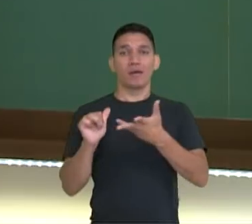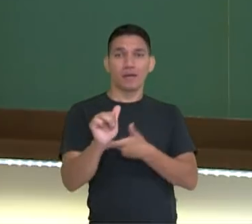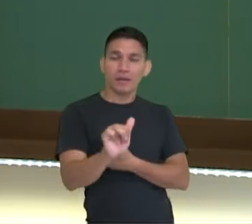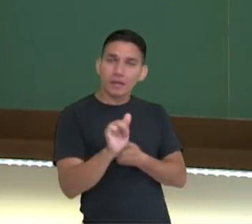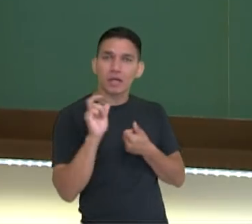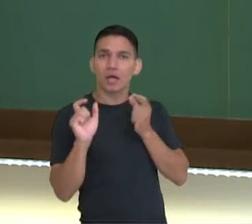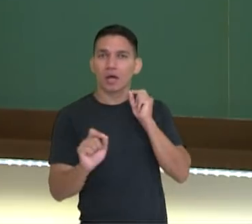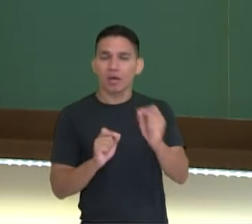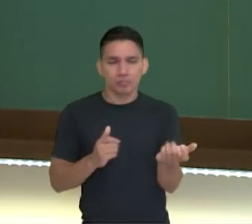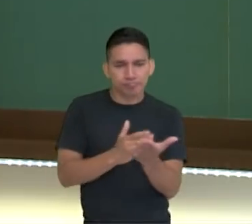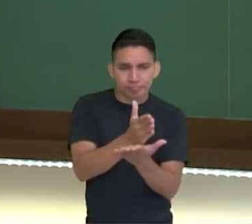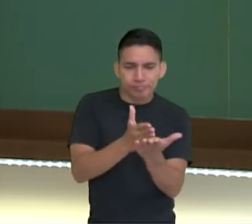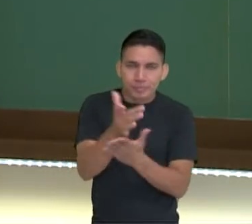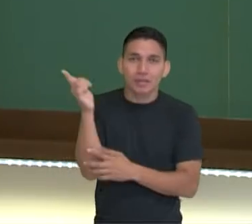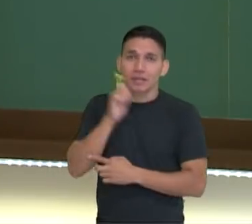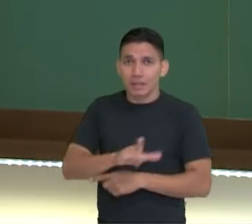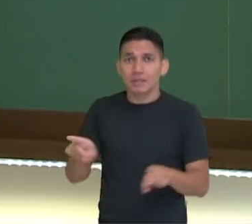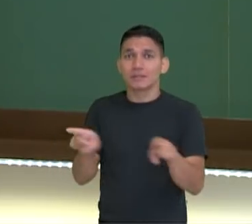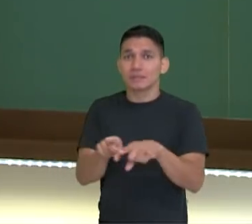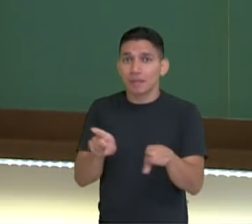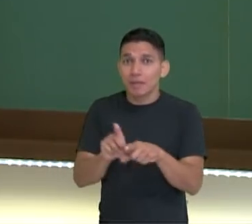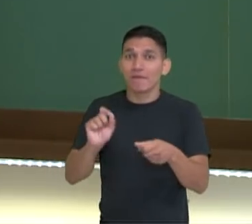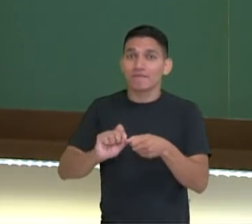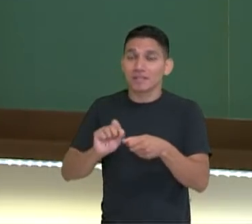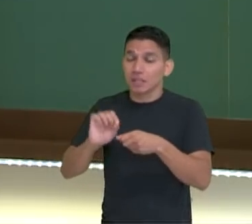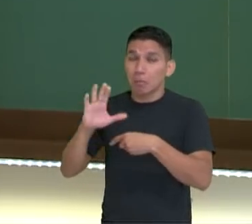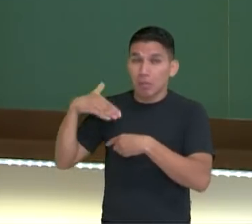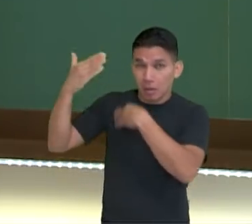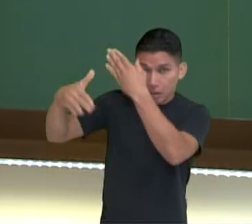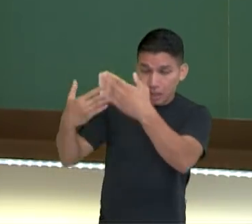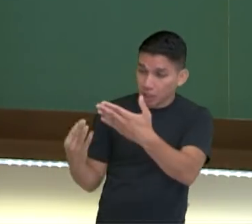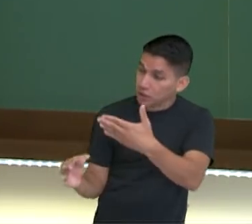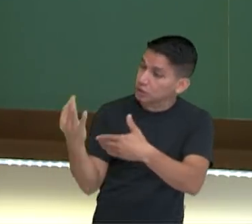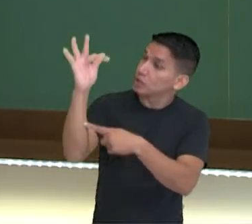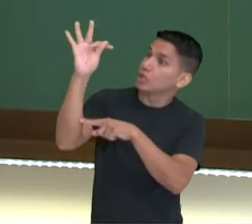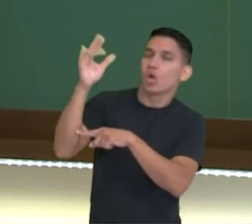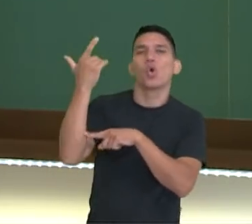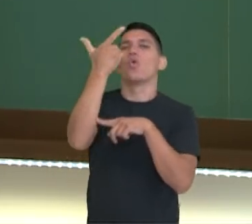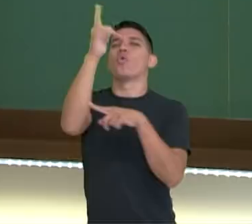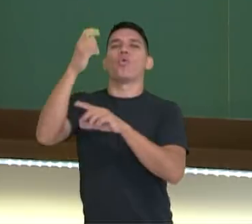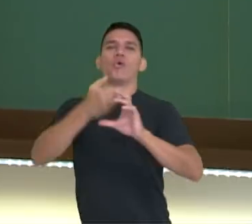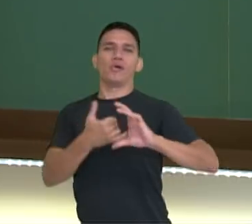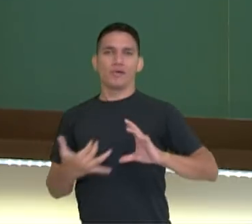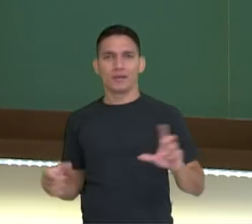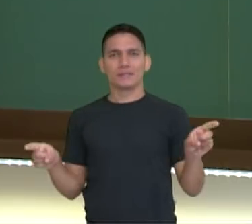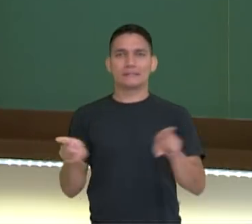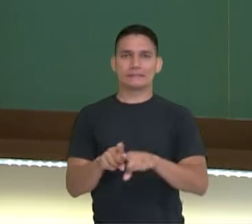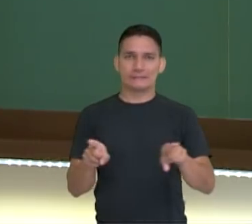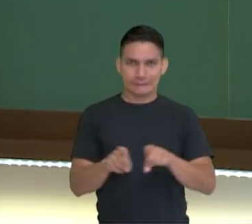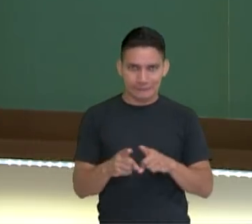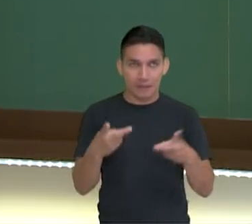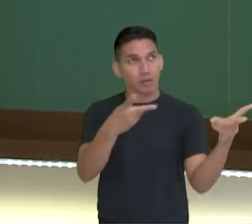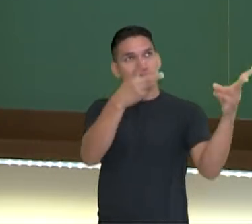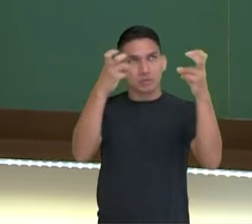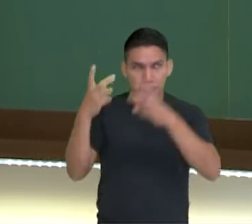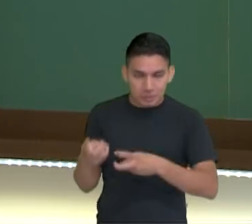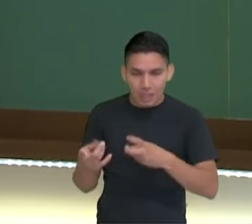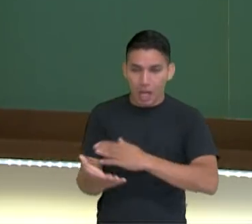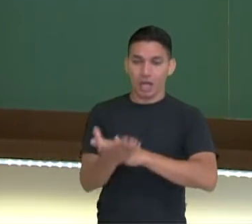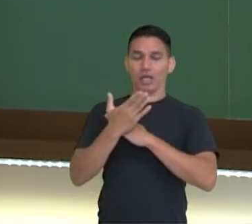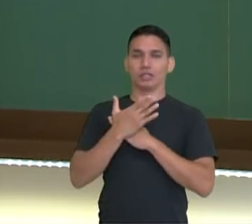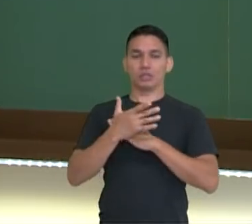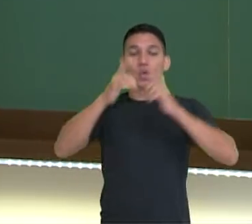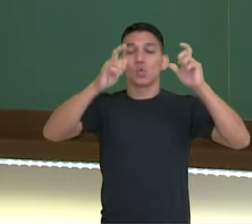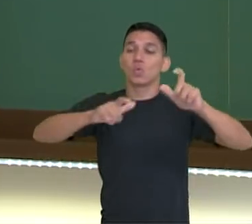orientação e mais tarde, com o emprego da tecnologia, utilizando outras características também para